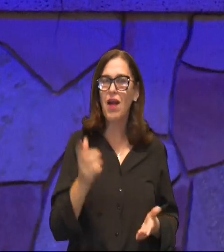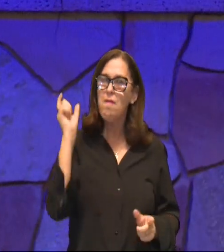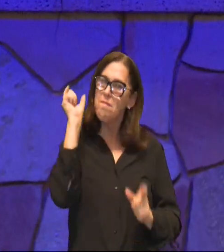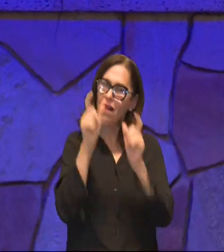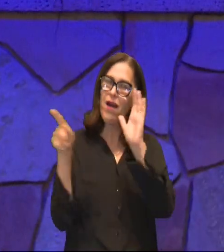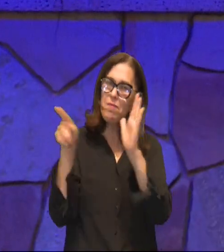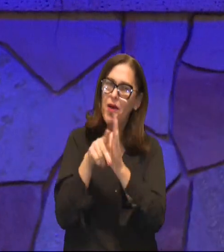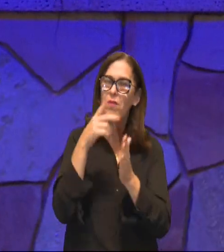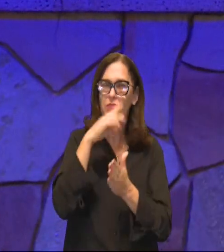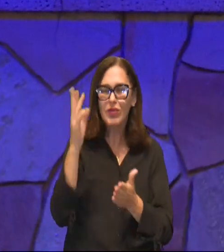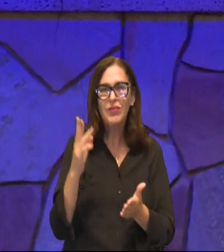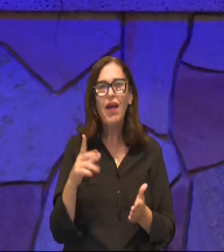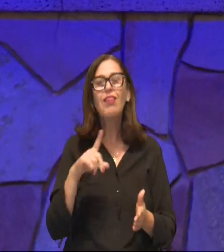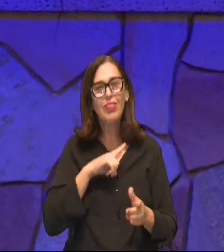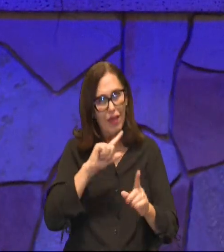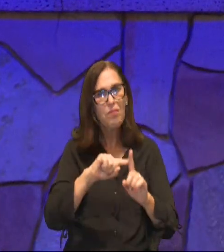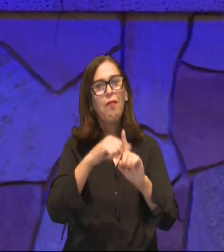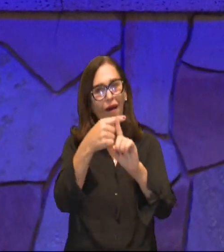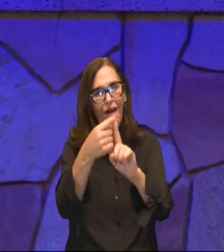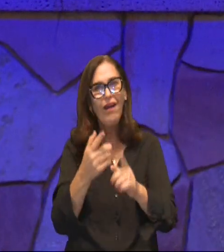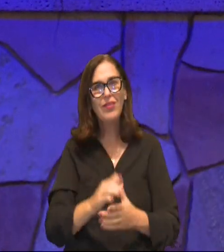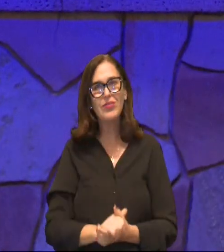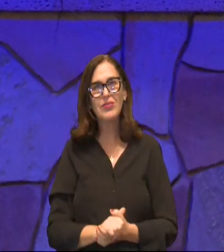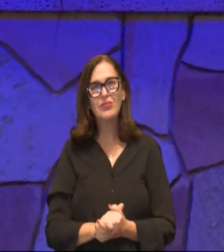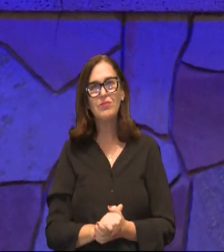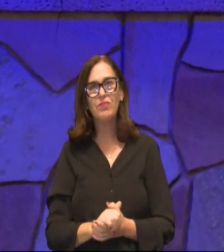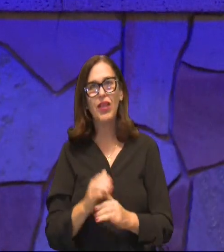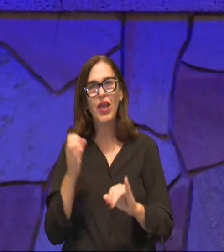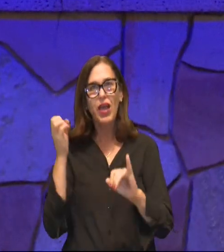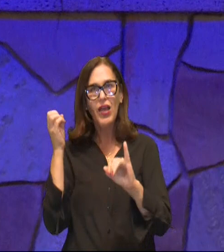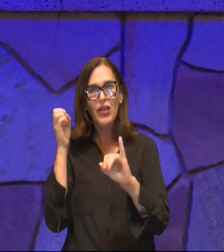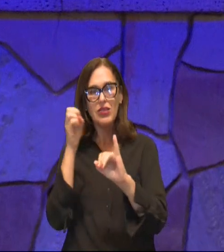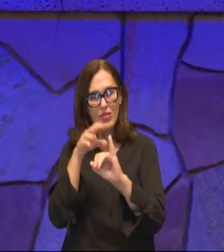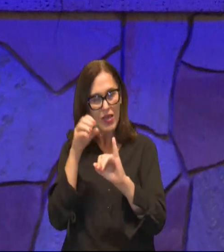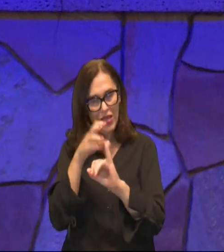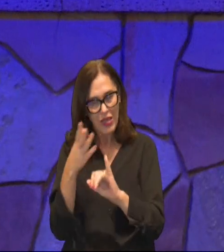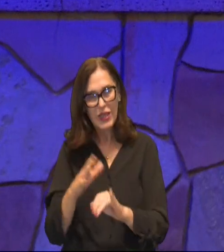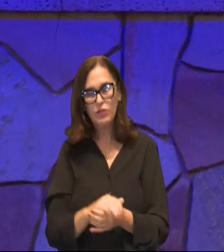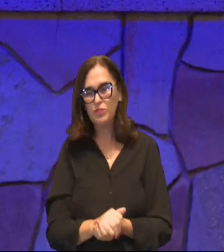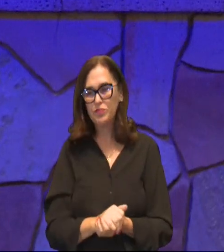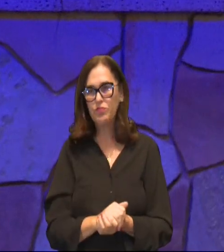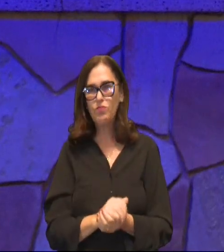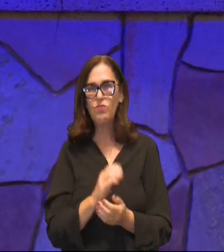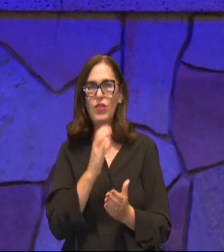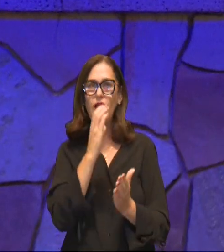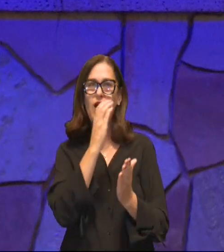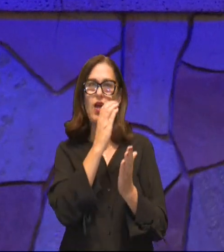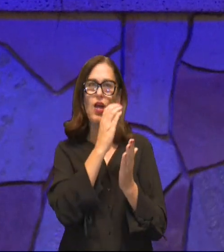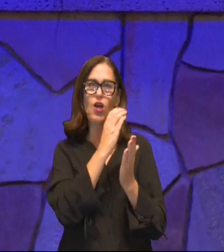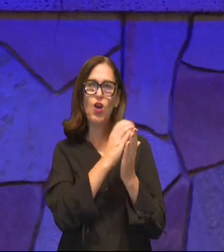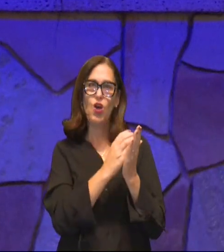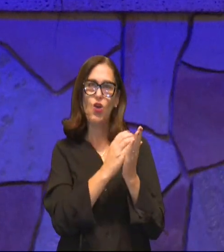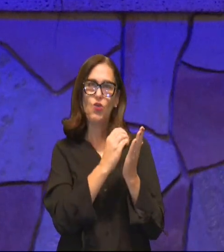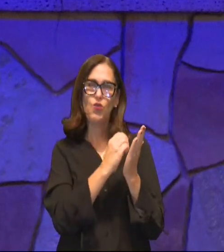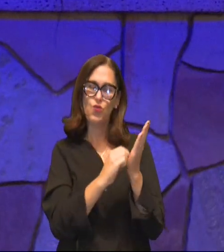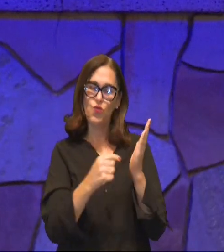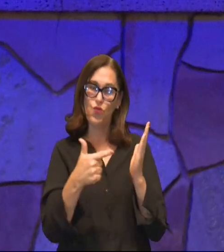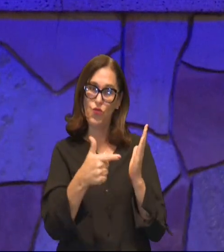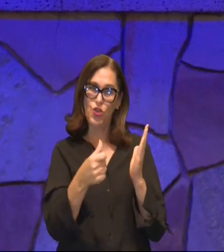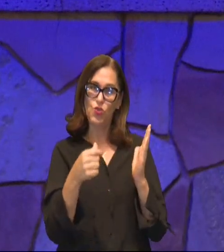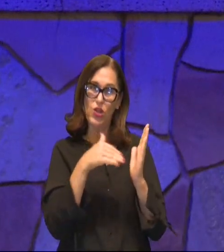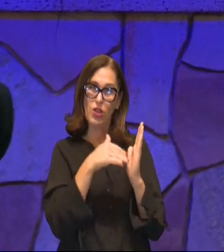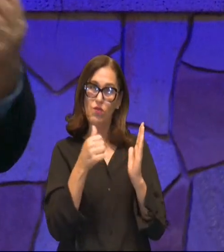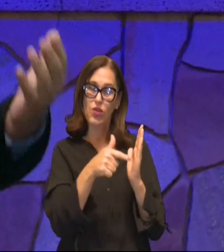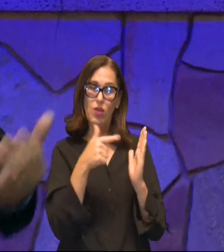Senhor. Mas ainda mais, queridos, Isaías 1, 21 e 23, de 21 a 23, nos mostra